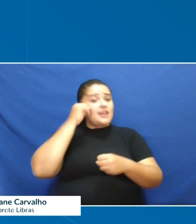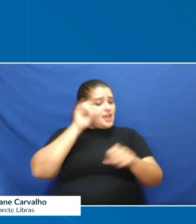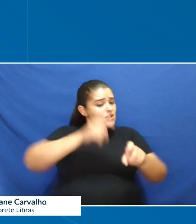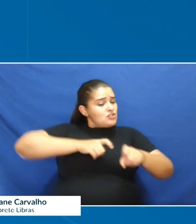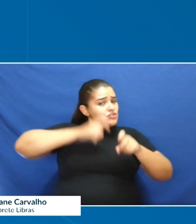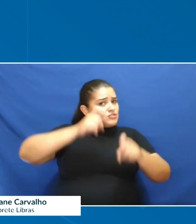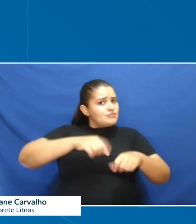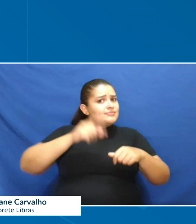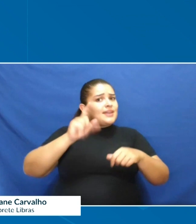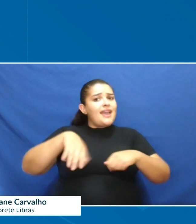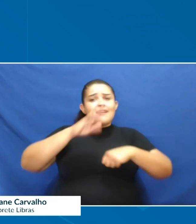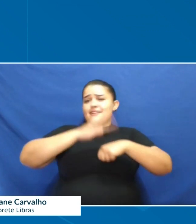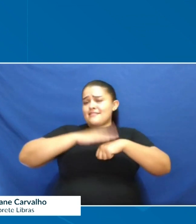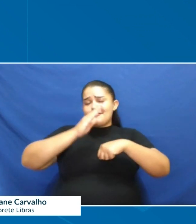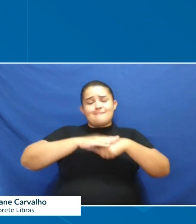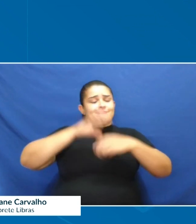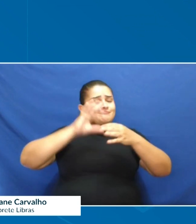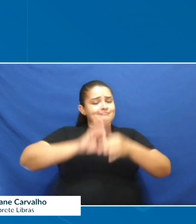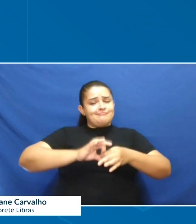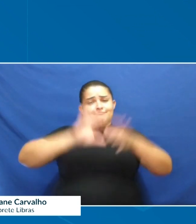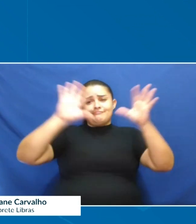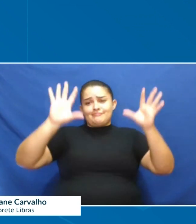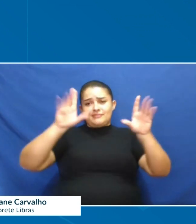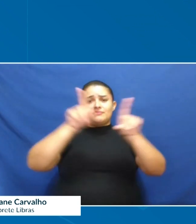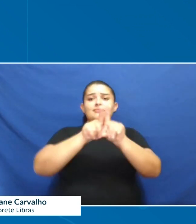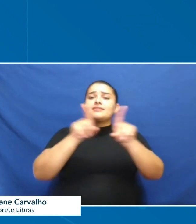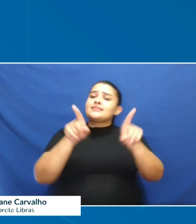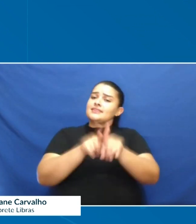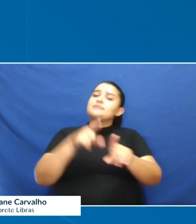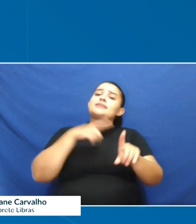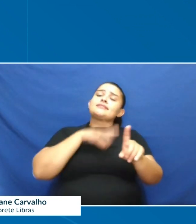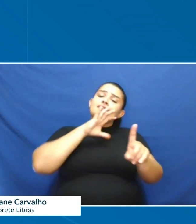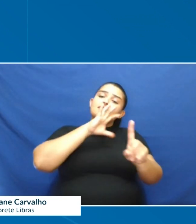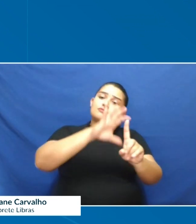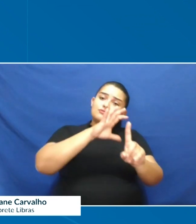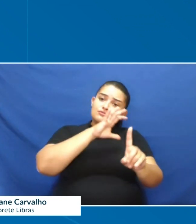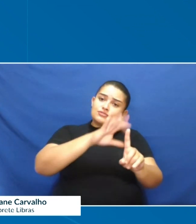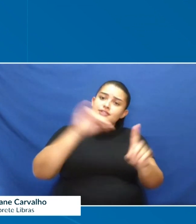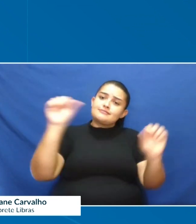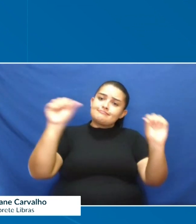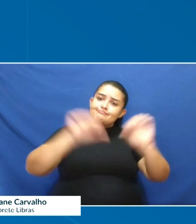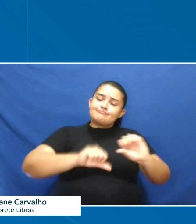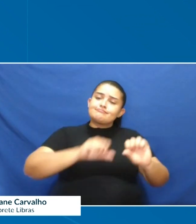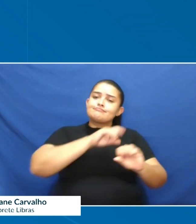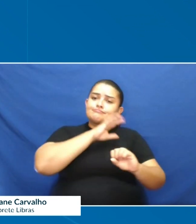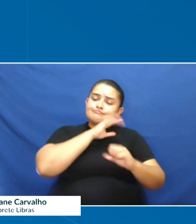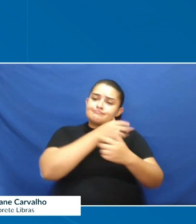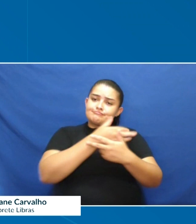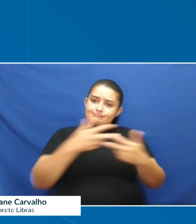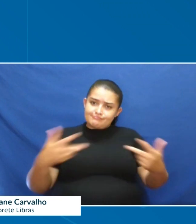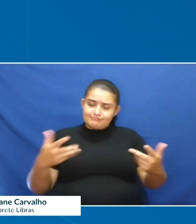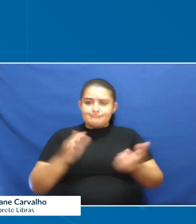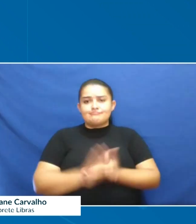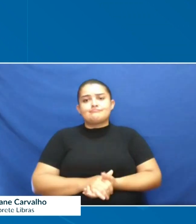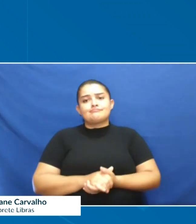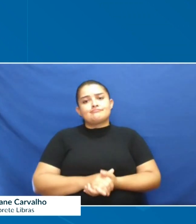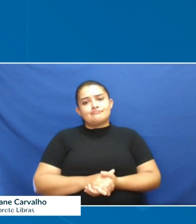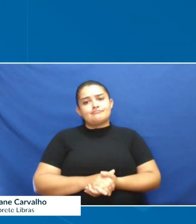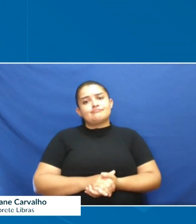bastante independente, né? Mas ela também é afetada pela questão dos insumos das